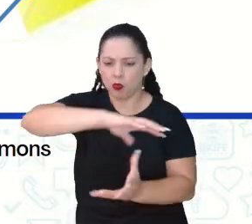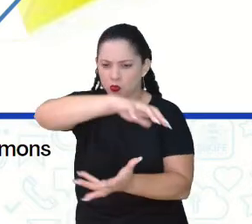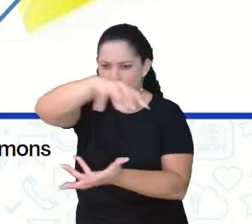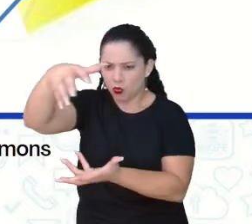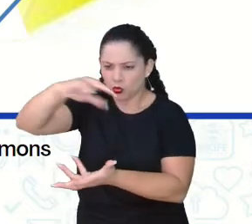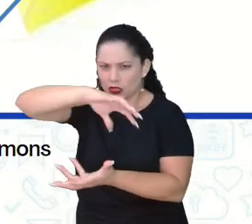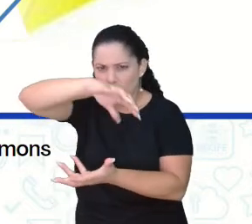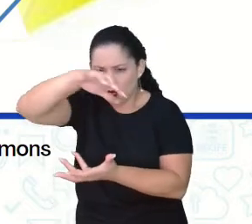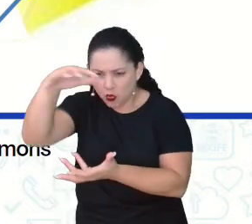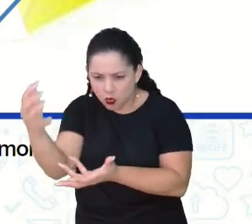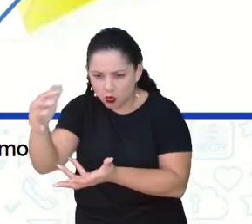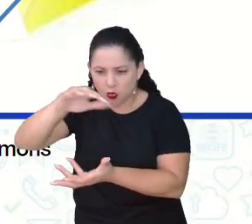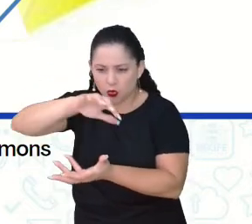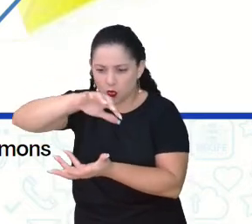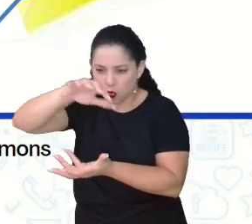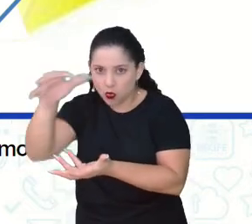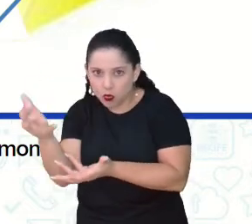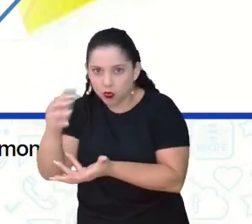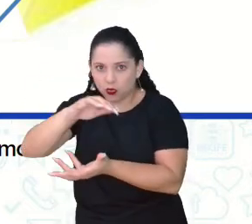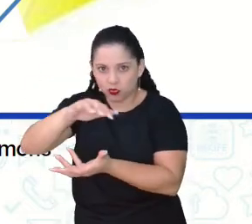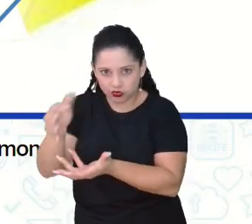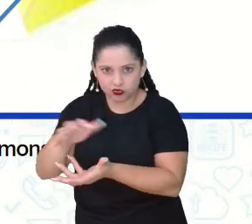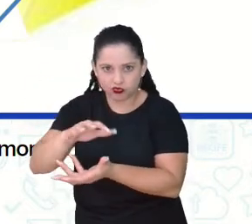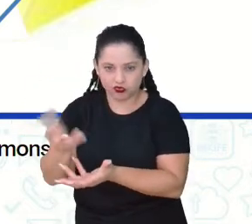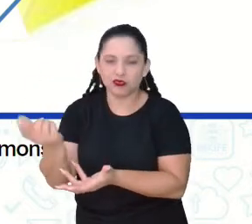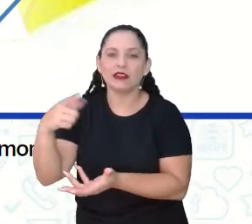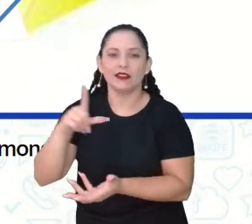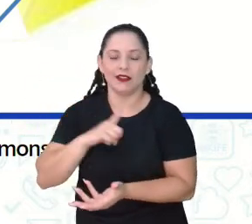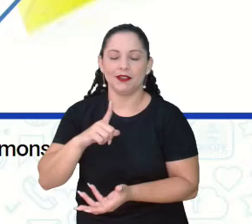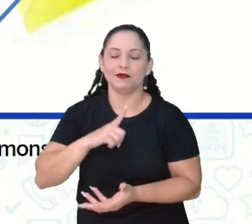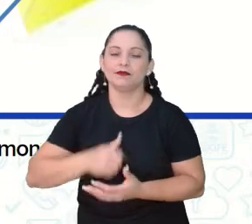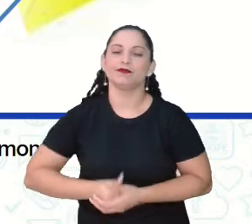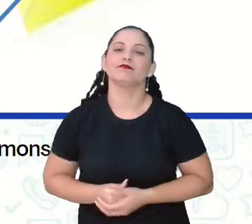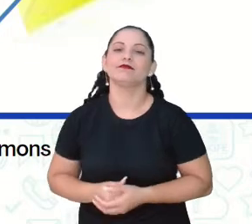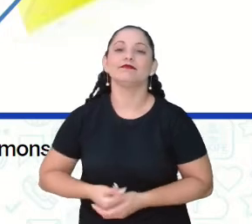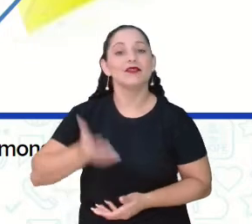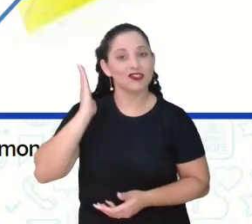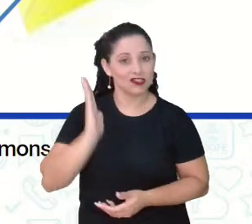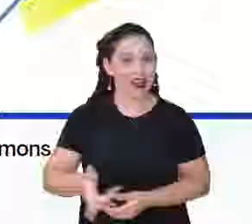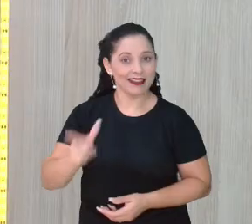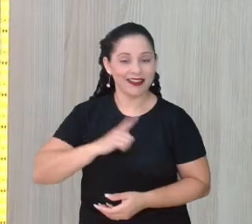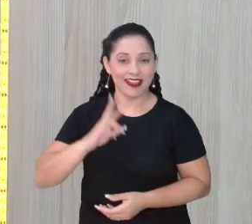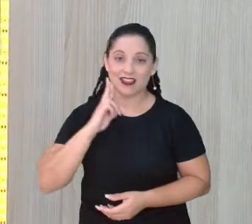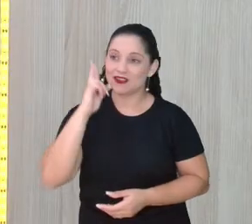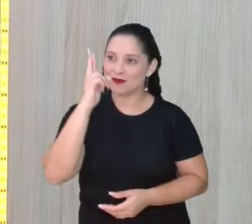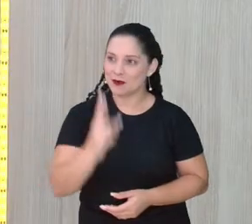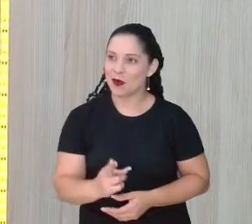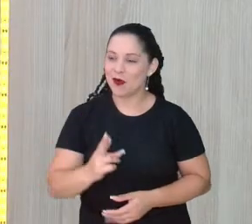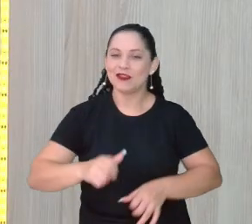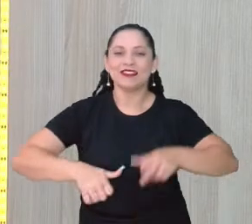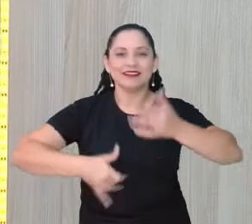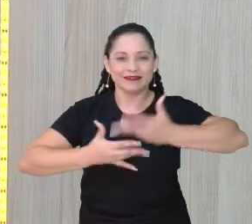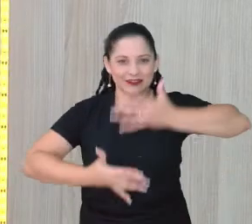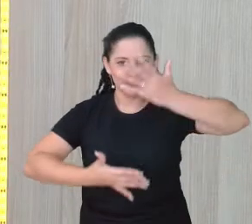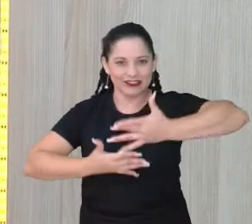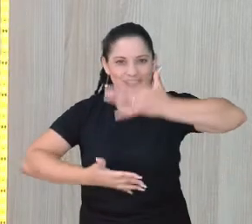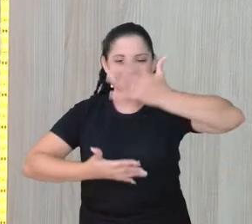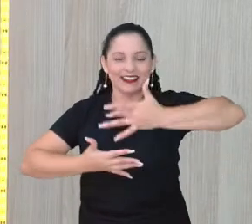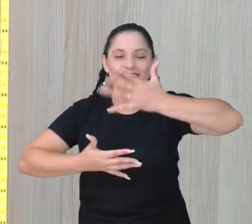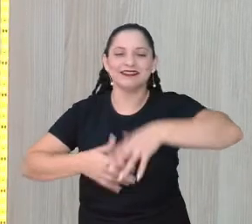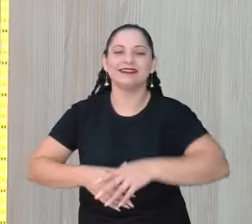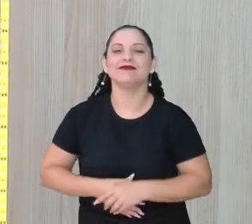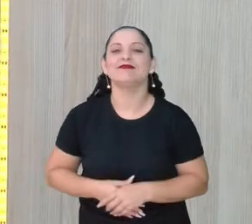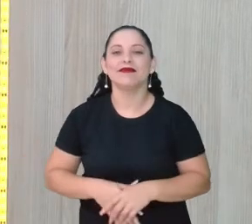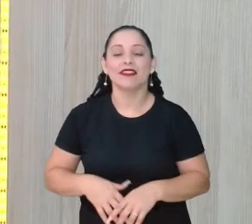apresenta camadas. Isabel, Pois não? Temos respostas aqui Ai, no que chat. bom, Adriana. Então,